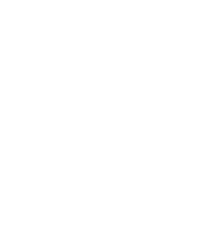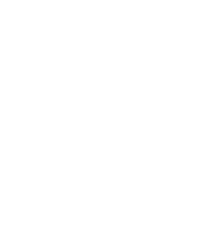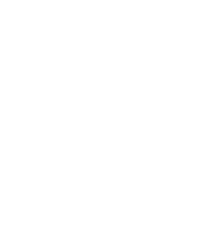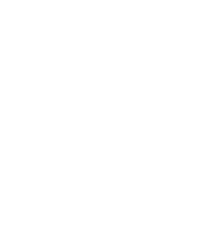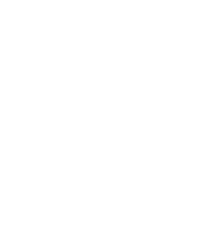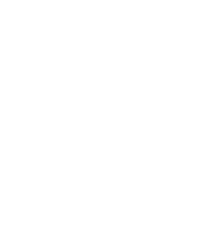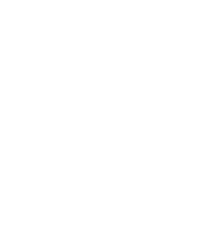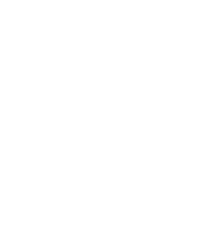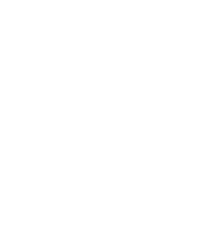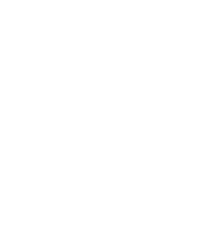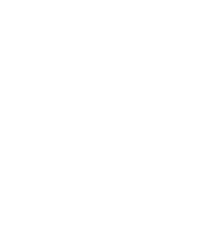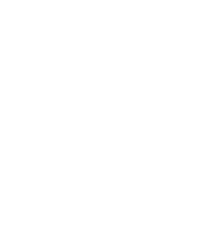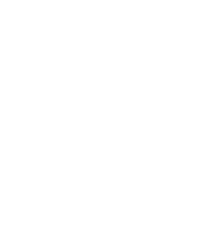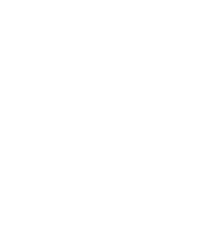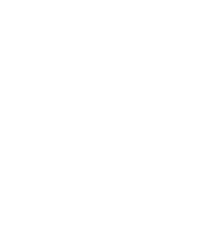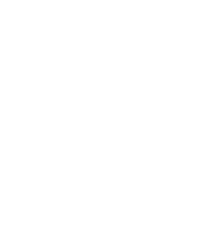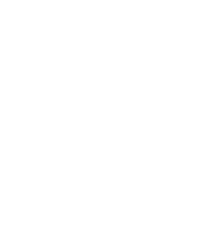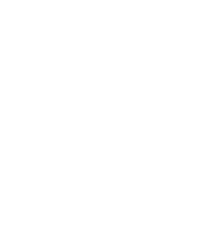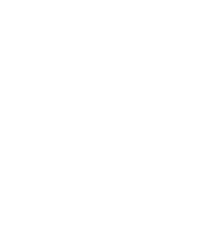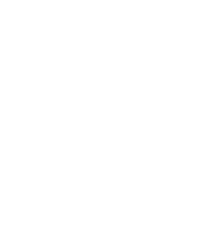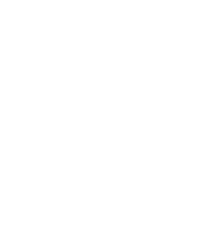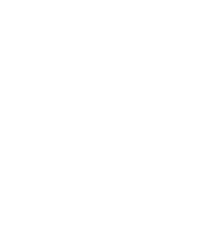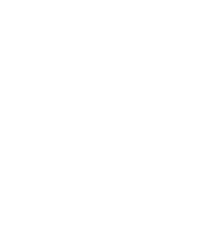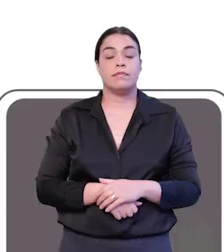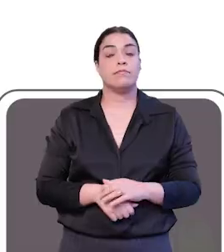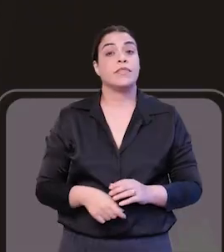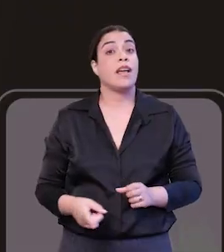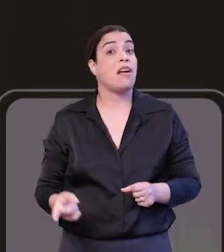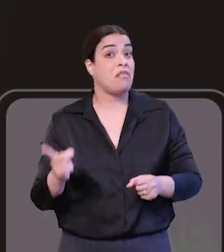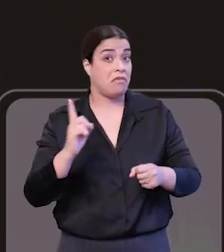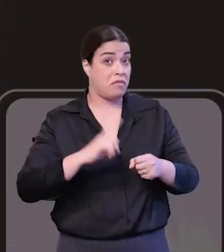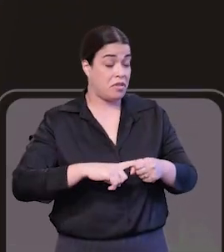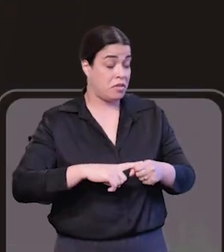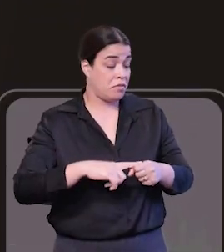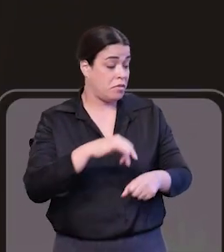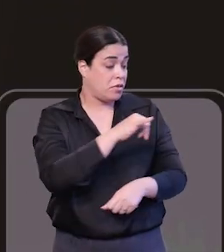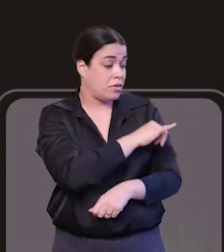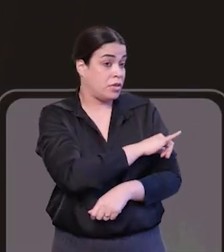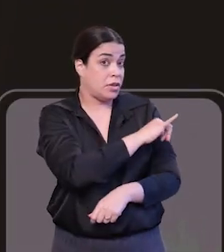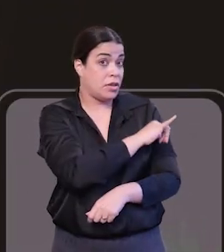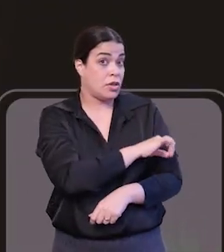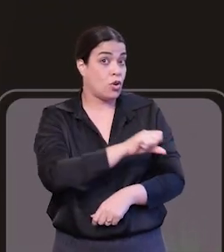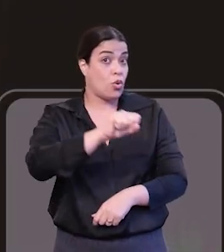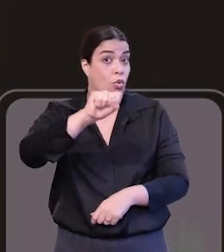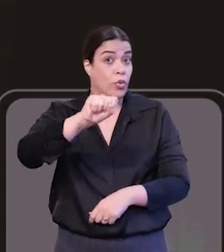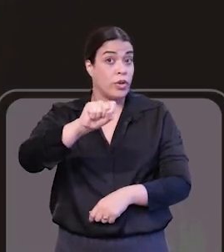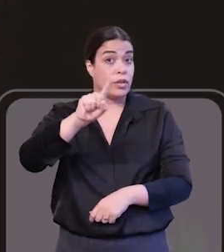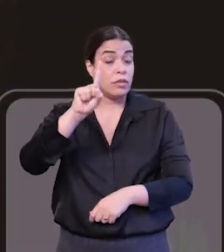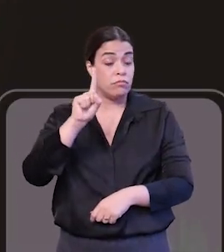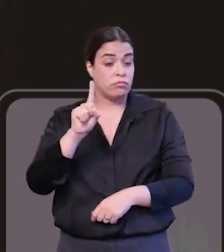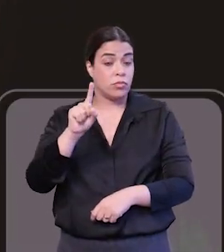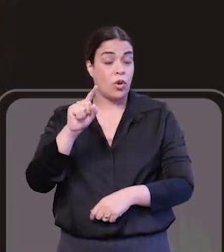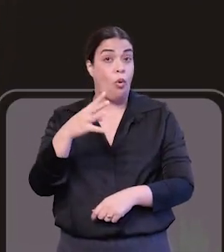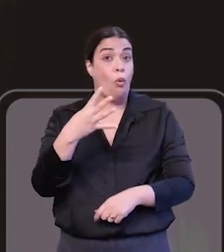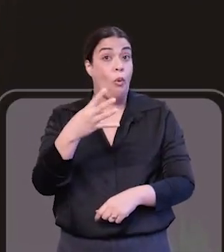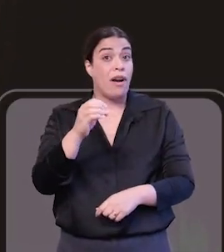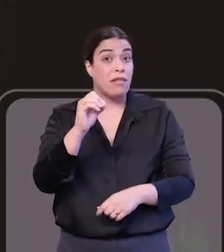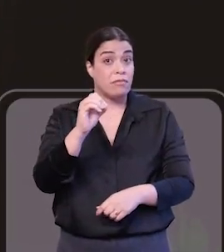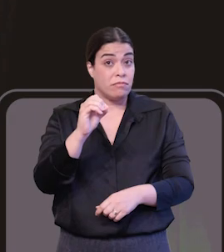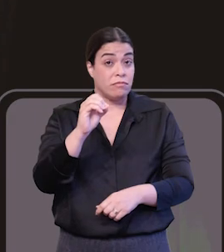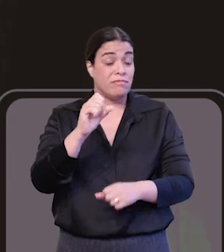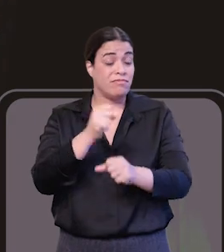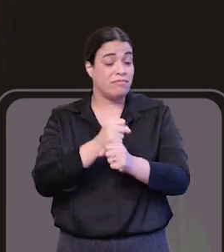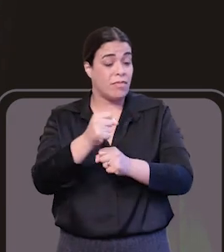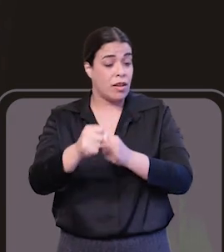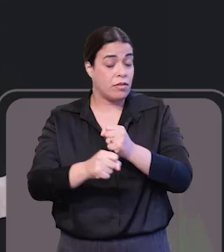discriminação coje em primeiro grau e corgi em segundo grau eu vim pro Rio de Janeiro em 81 tô aqui há 40